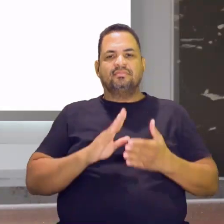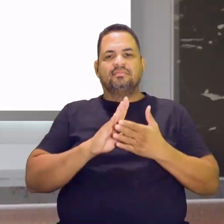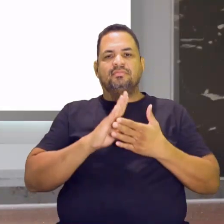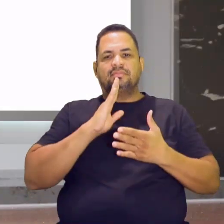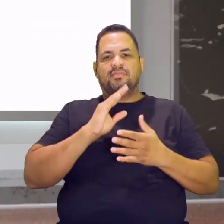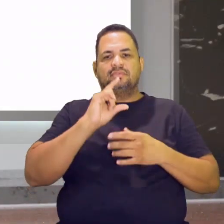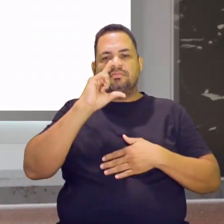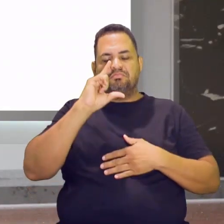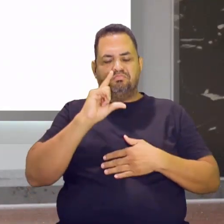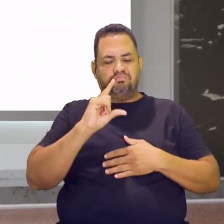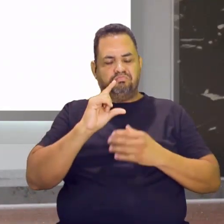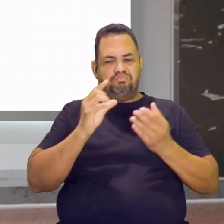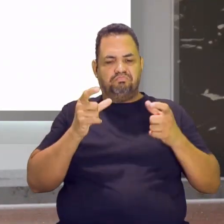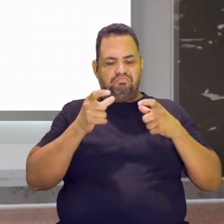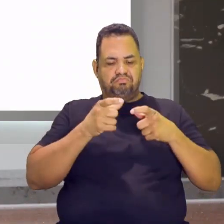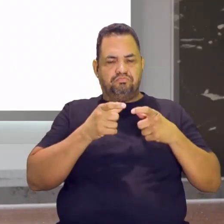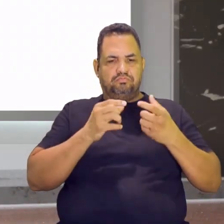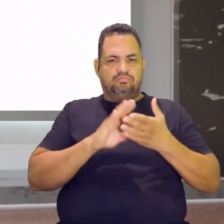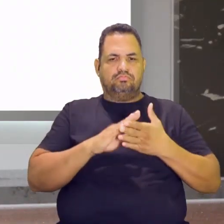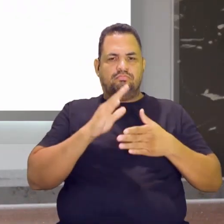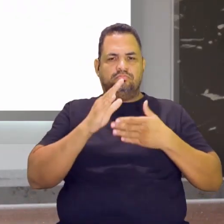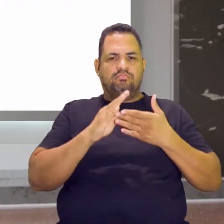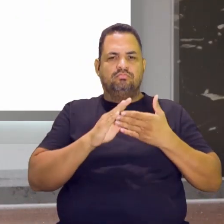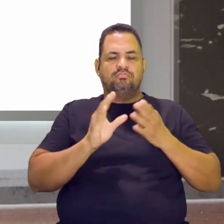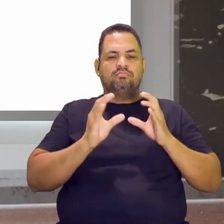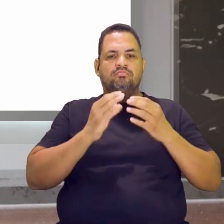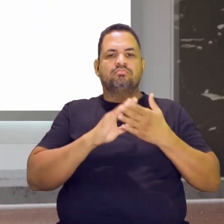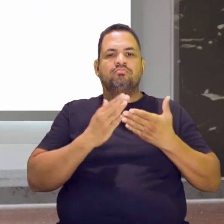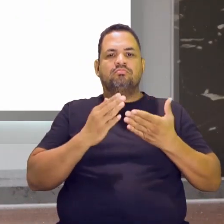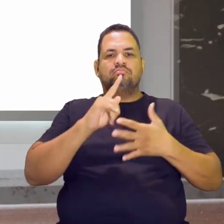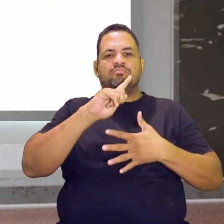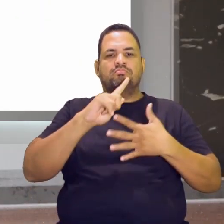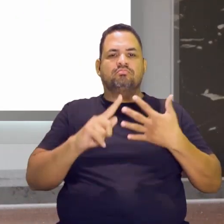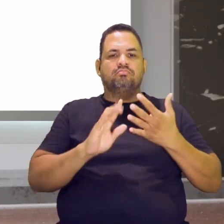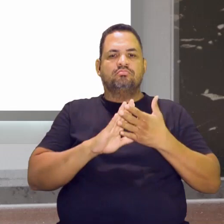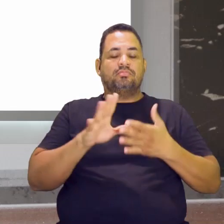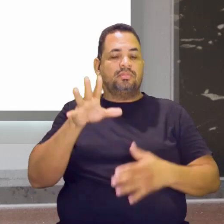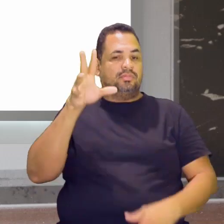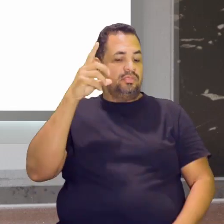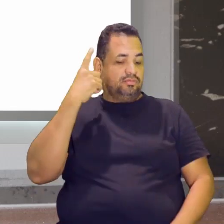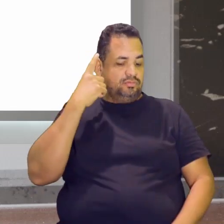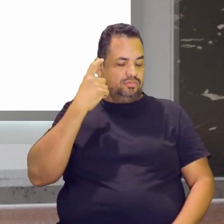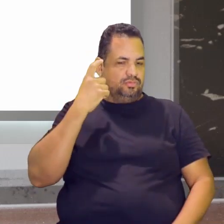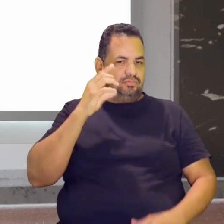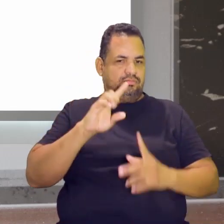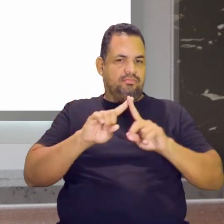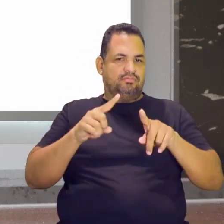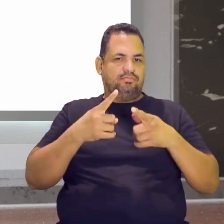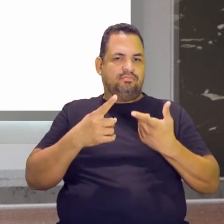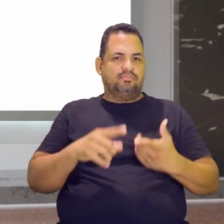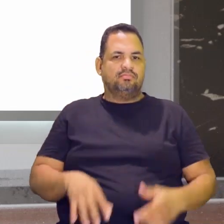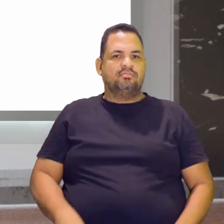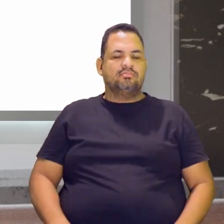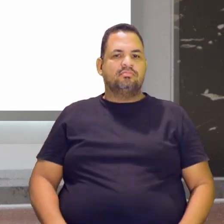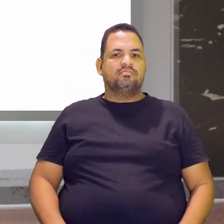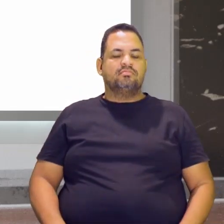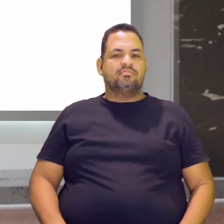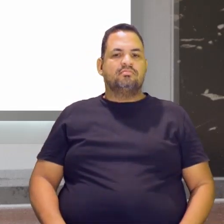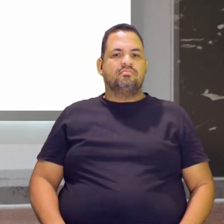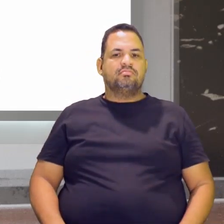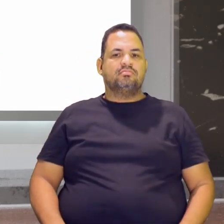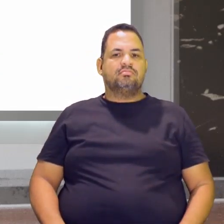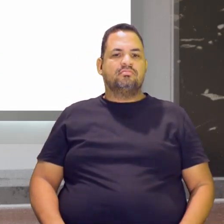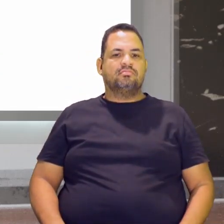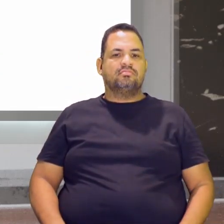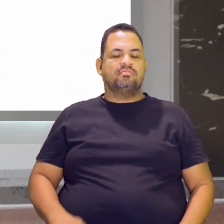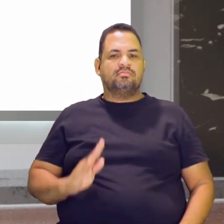poucos grupos musicais, são poucos os gêneros que eu ouço, mas vocês jovens, eu sei que vocês ouvem